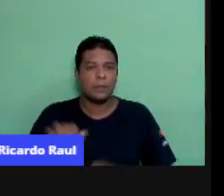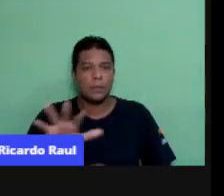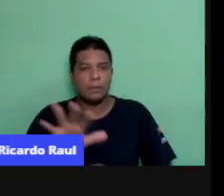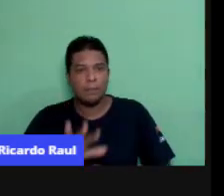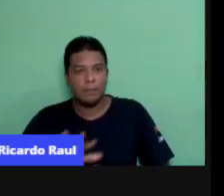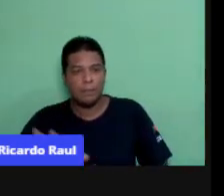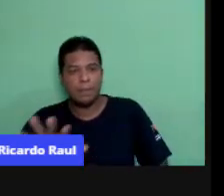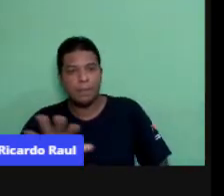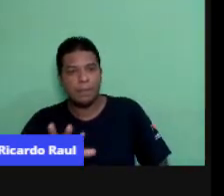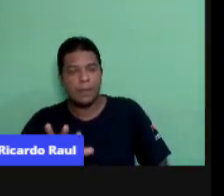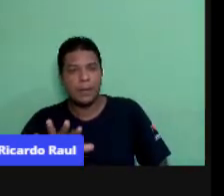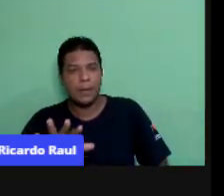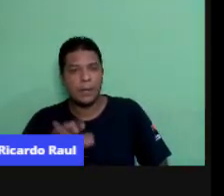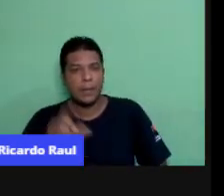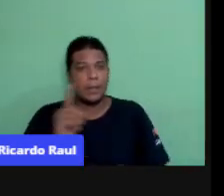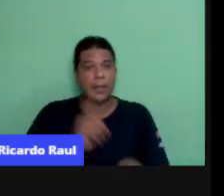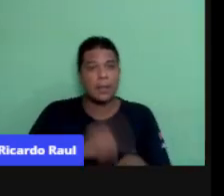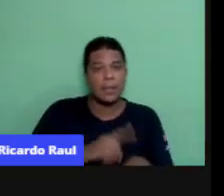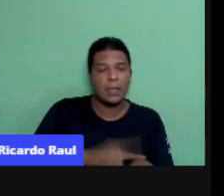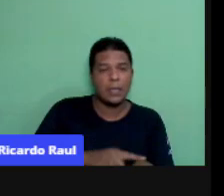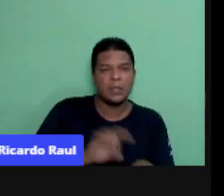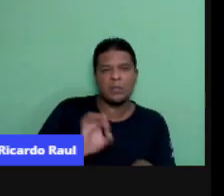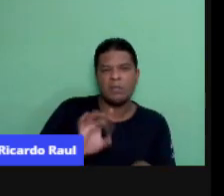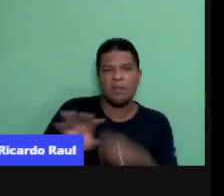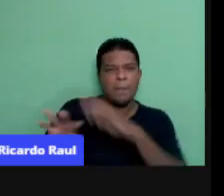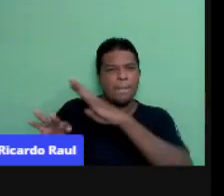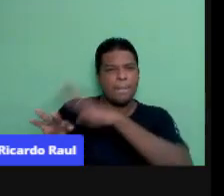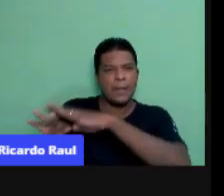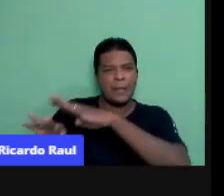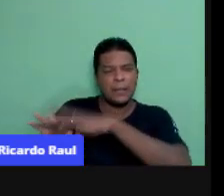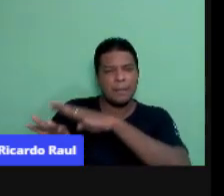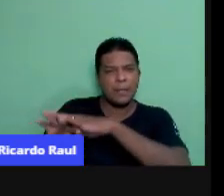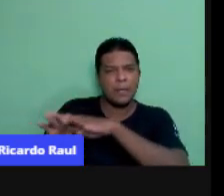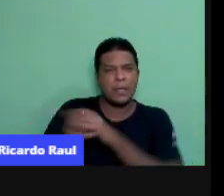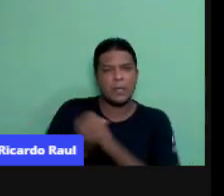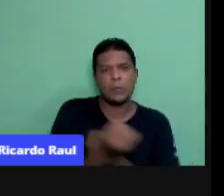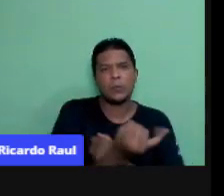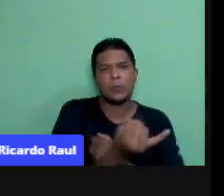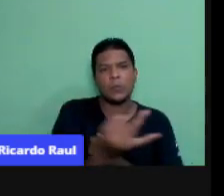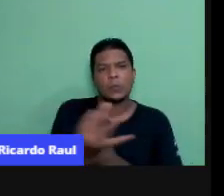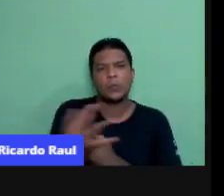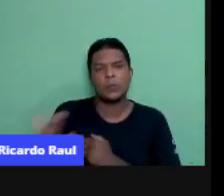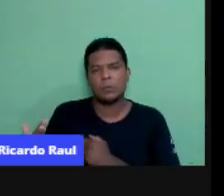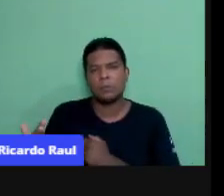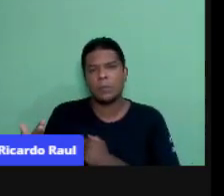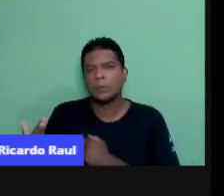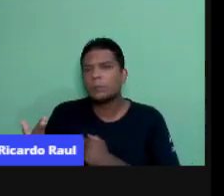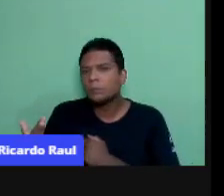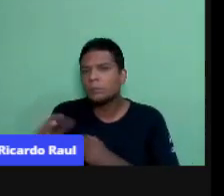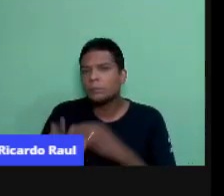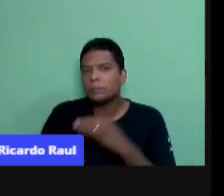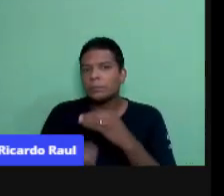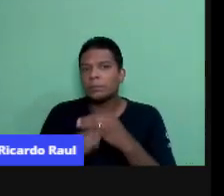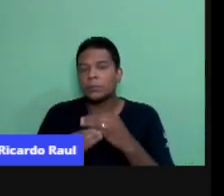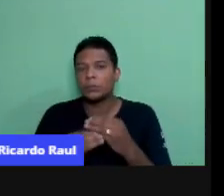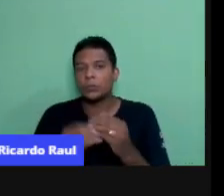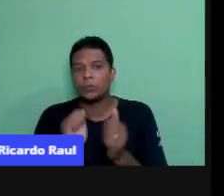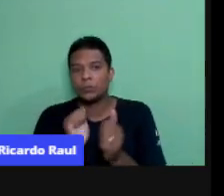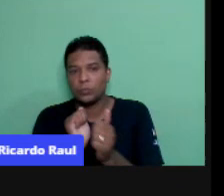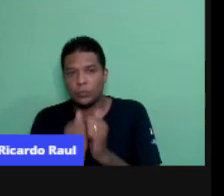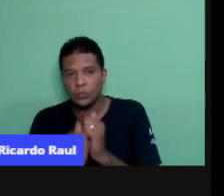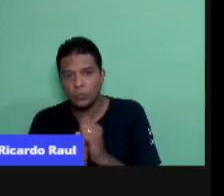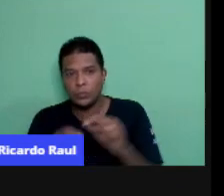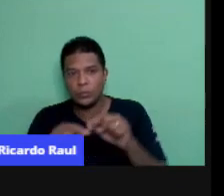eu só consigo também trabalhar a questão da matemática, de números. Mas nós colocamos aqui, ó, jogos de salão, nós